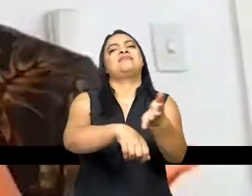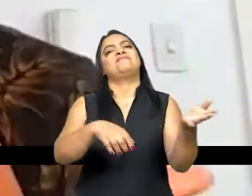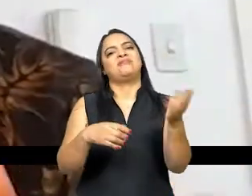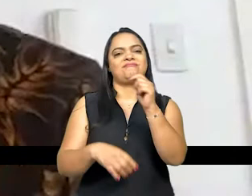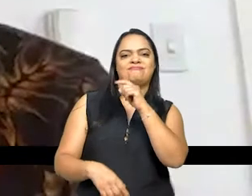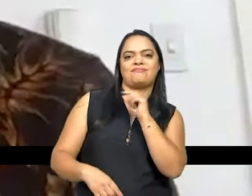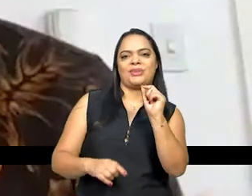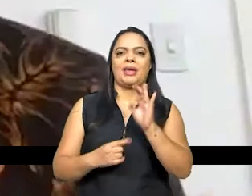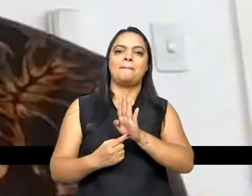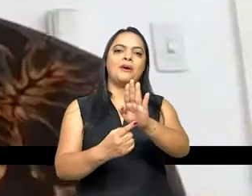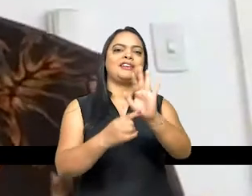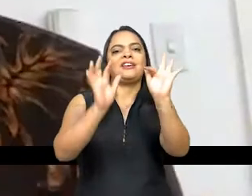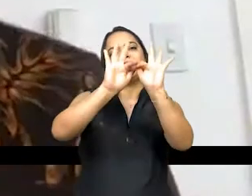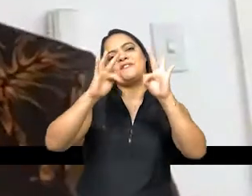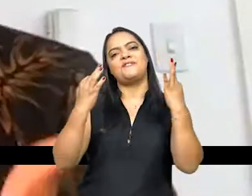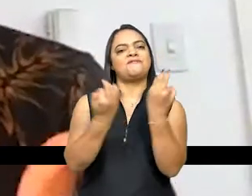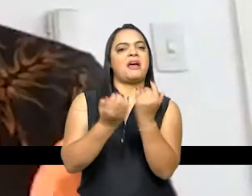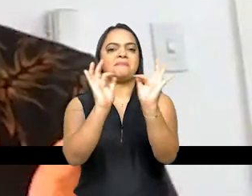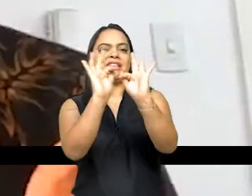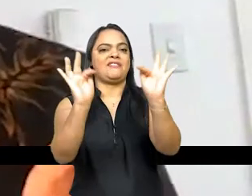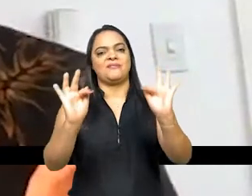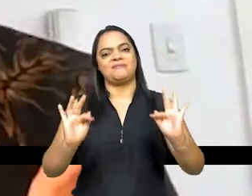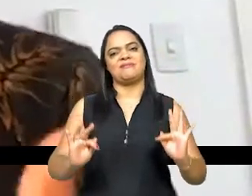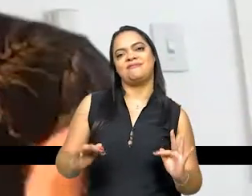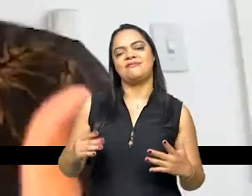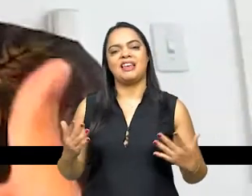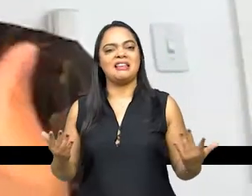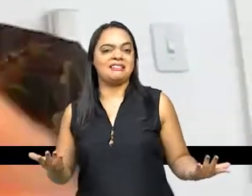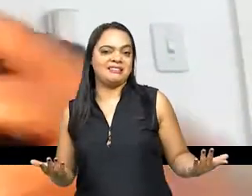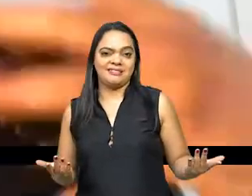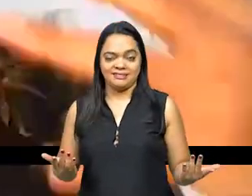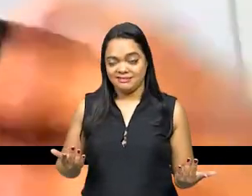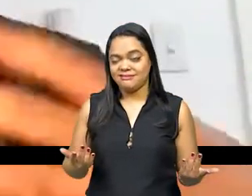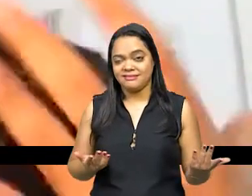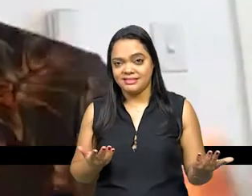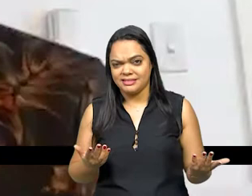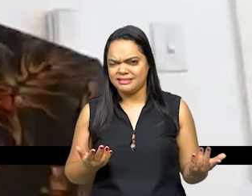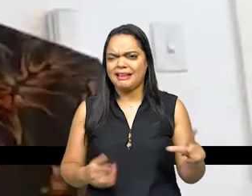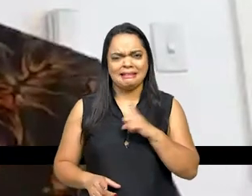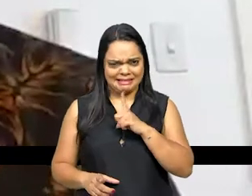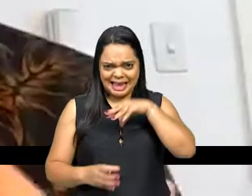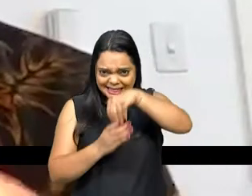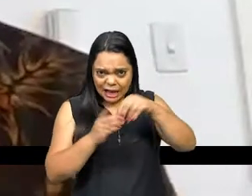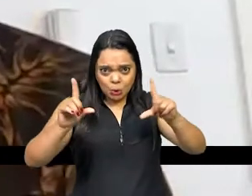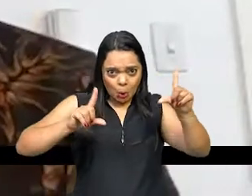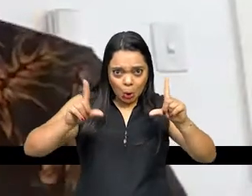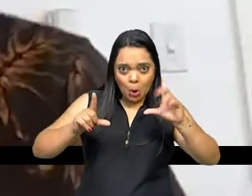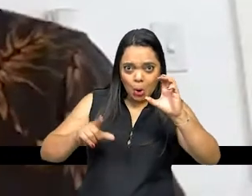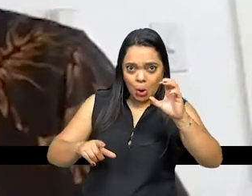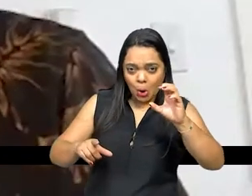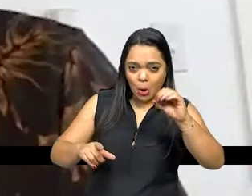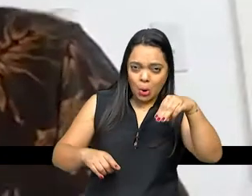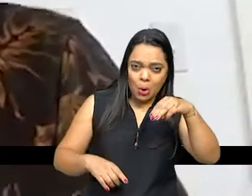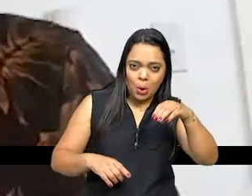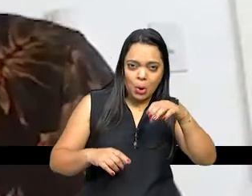aquilo ali projeta uma noção de felicidade, projeta uma noção de... ali tem uma série de significados implícitos